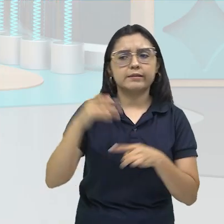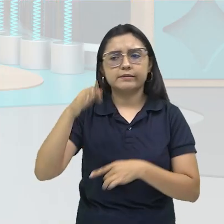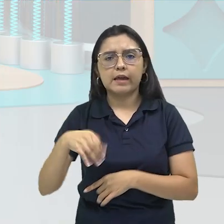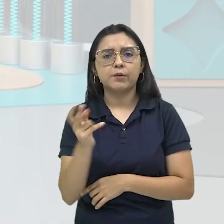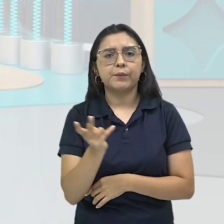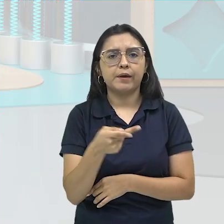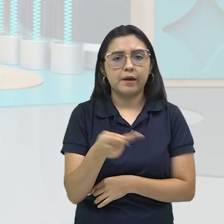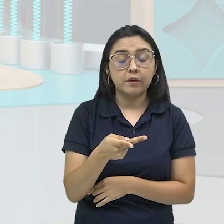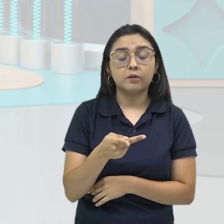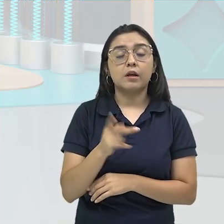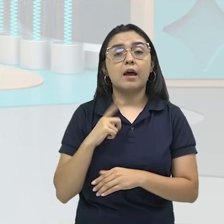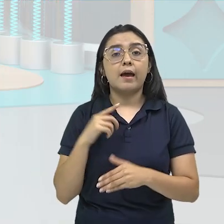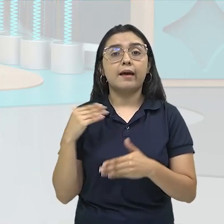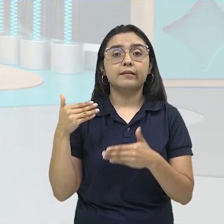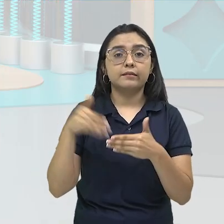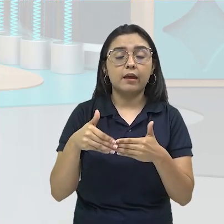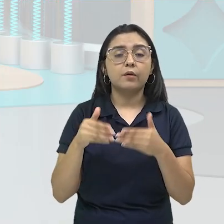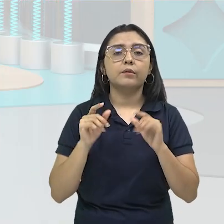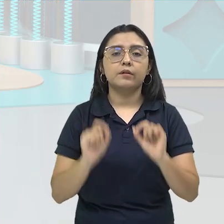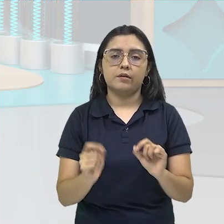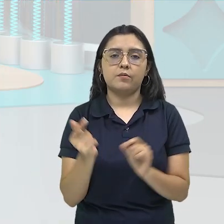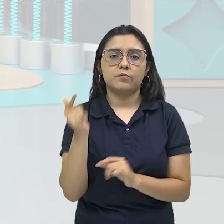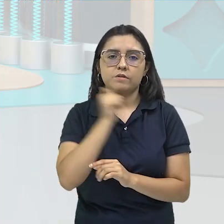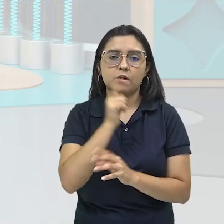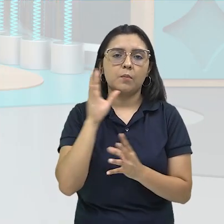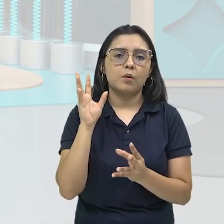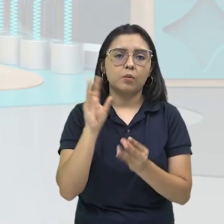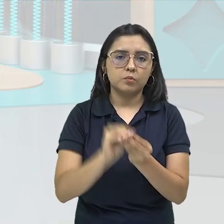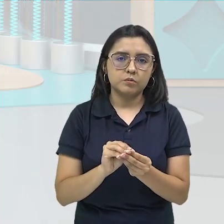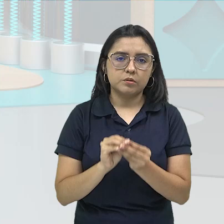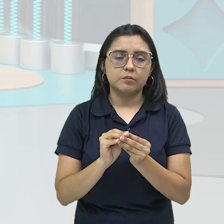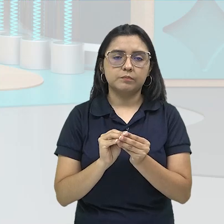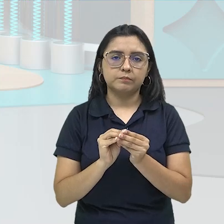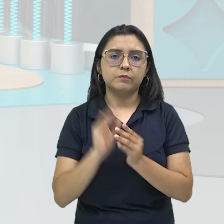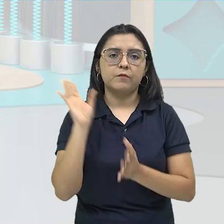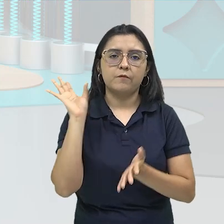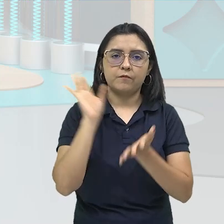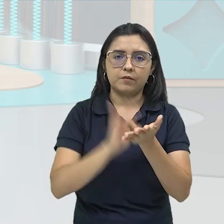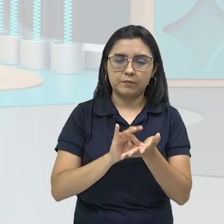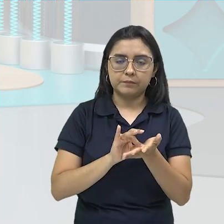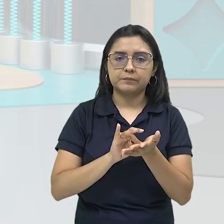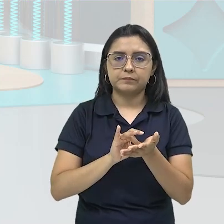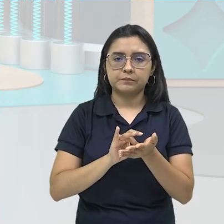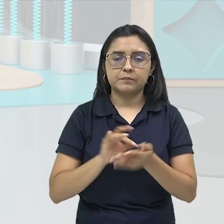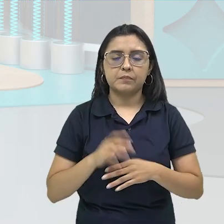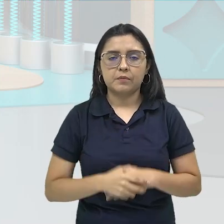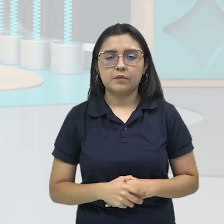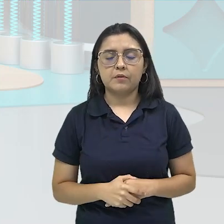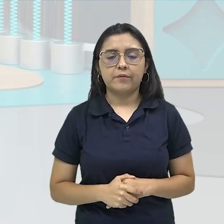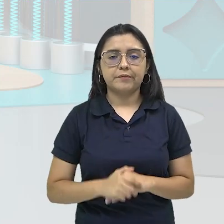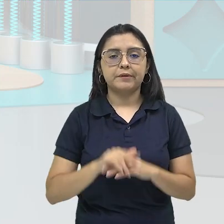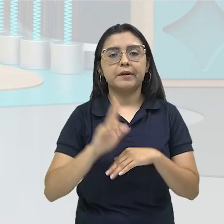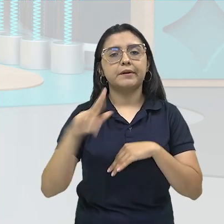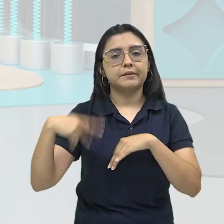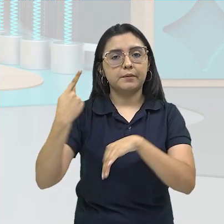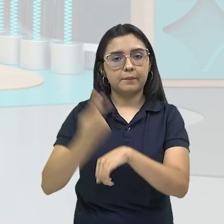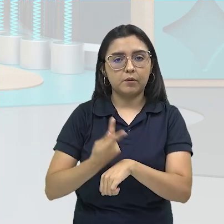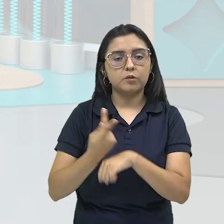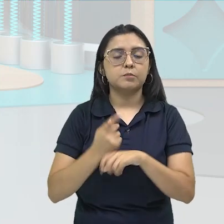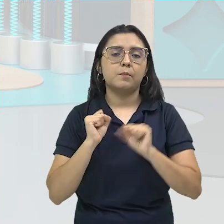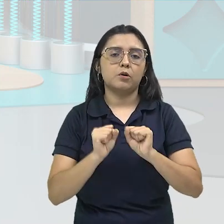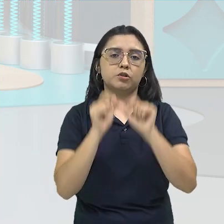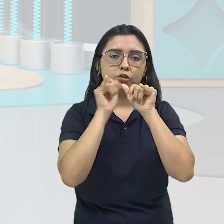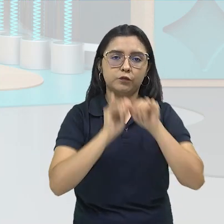certo, até chegar a uma conclusão plausível, de razão, como a gente está falando, e aí sim